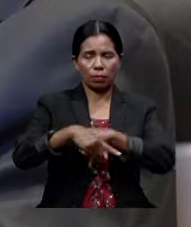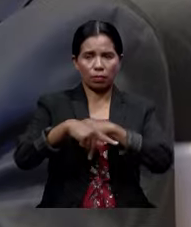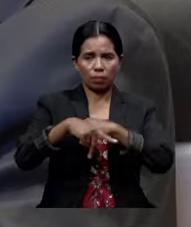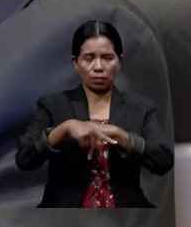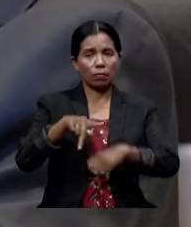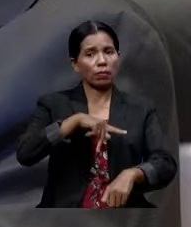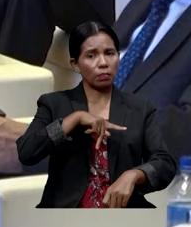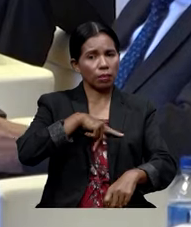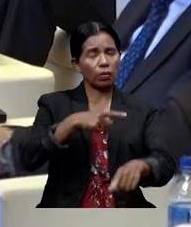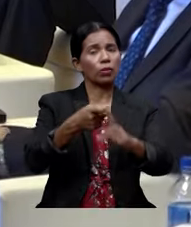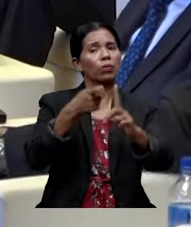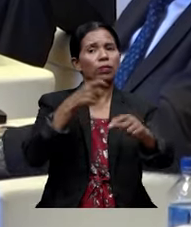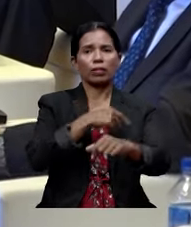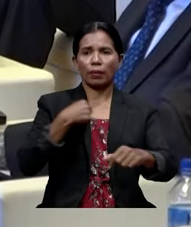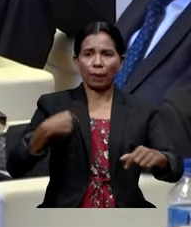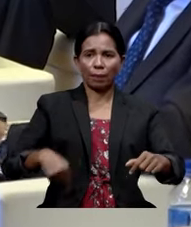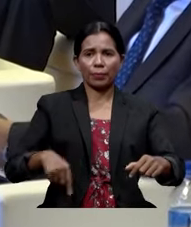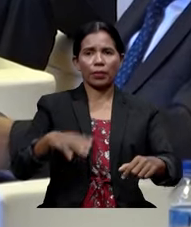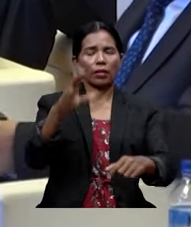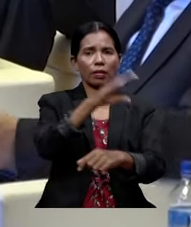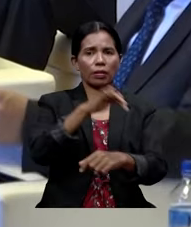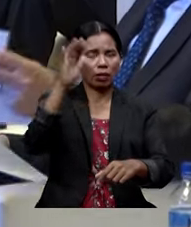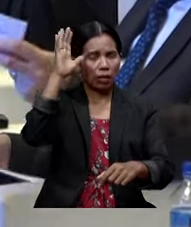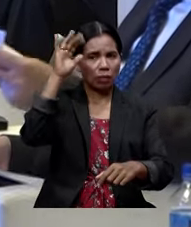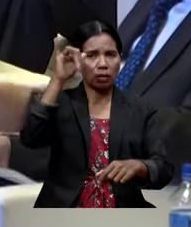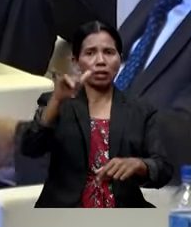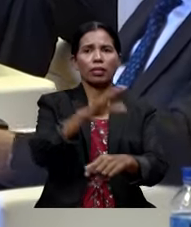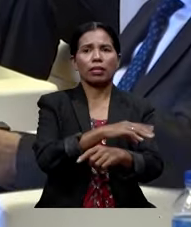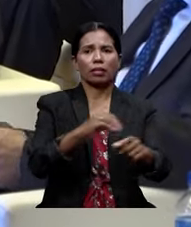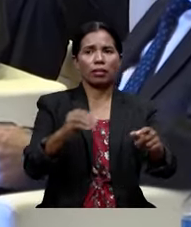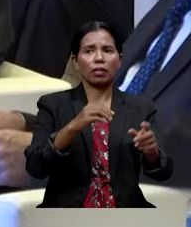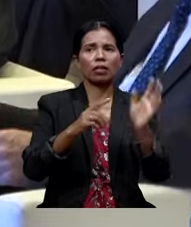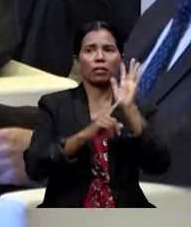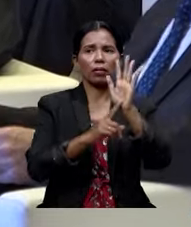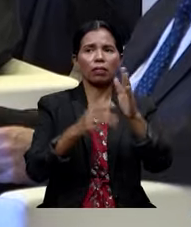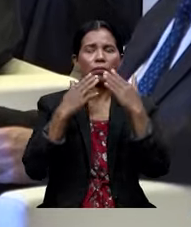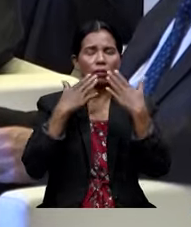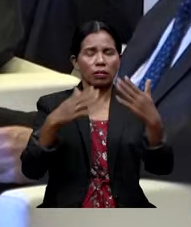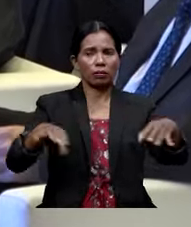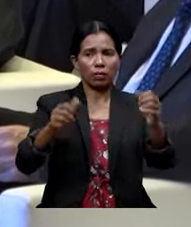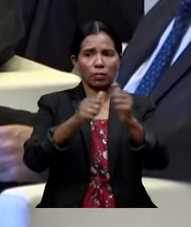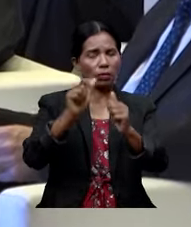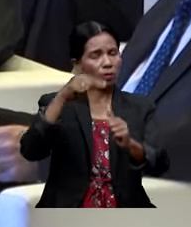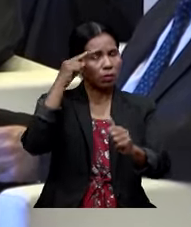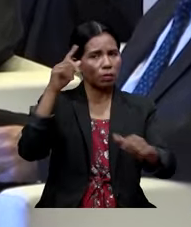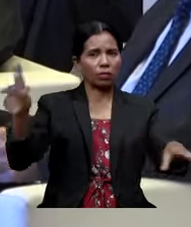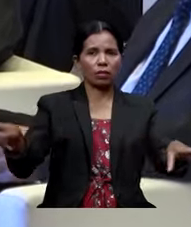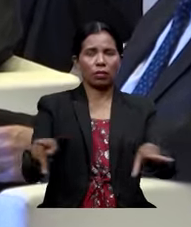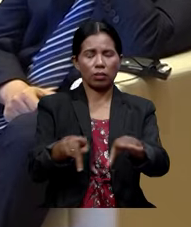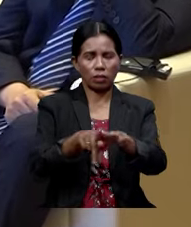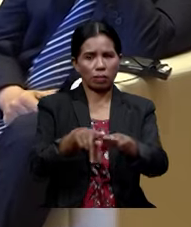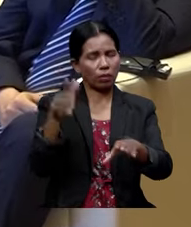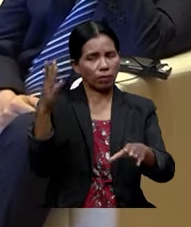Li Husi discurso, Calvo Adilai, hato agradece ao empresário timor-leste, nebe colabora com o governo, onde participa iha evento.